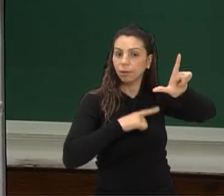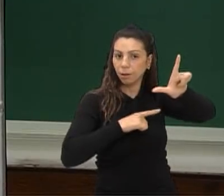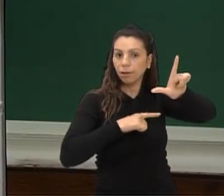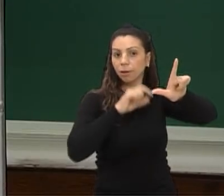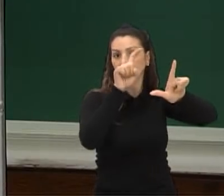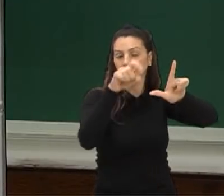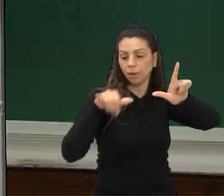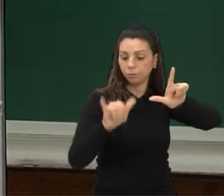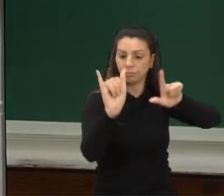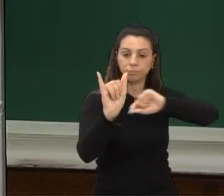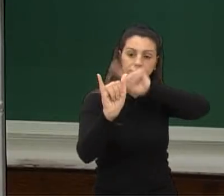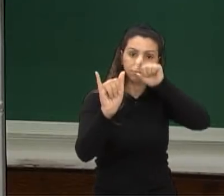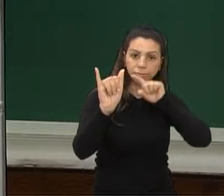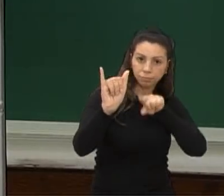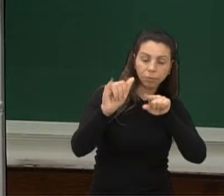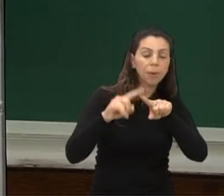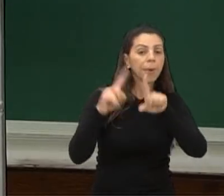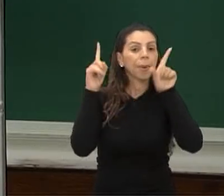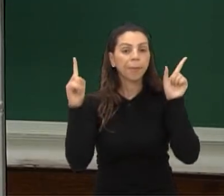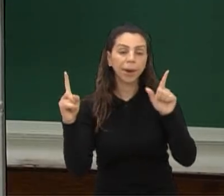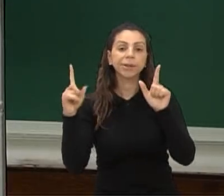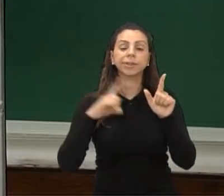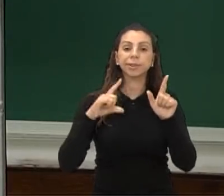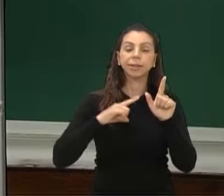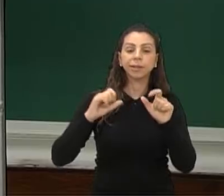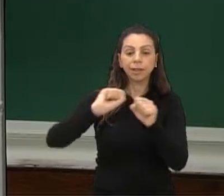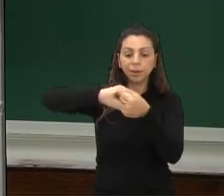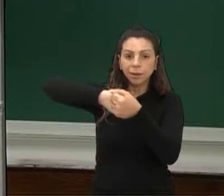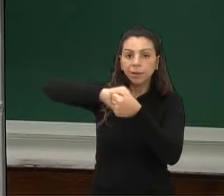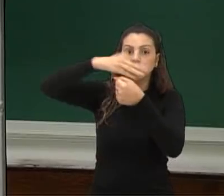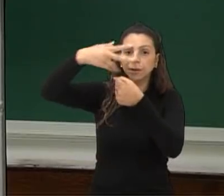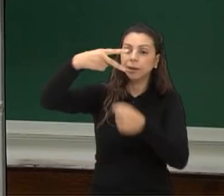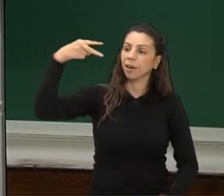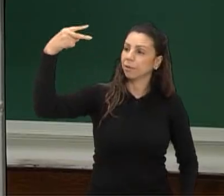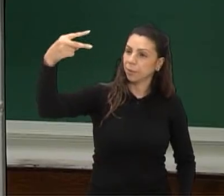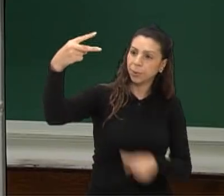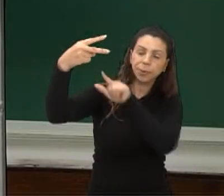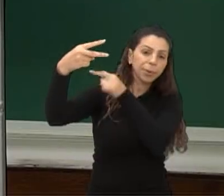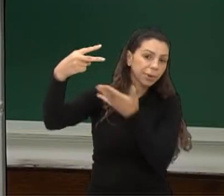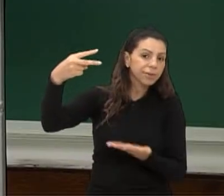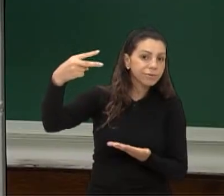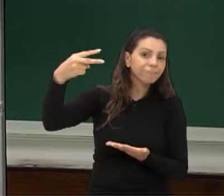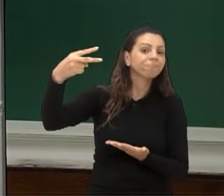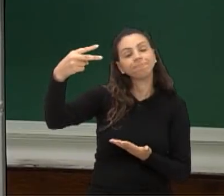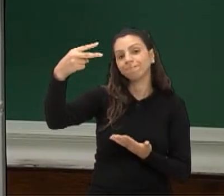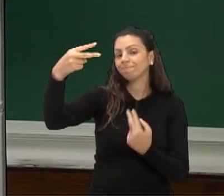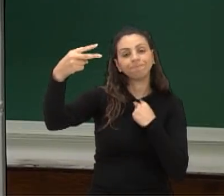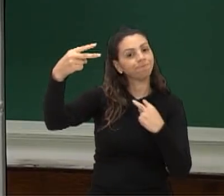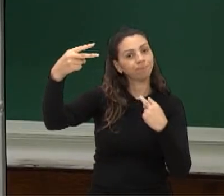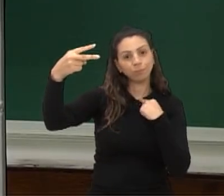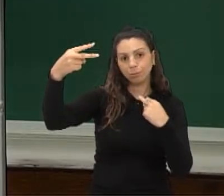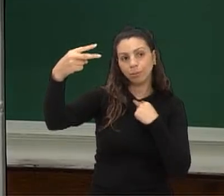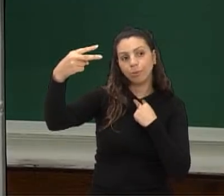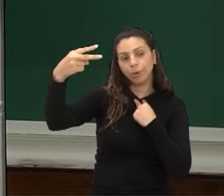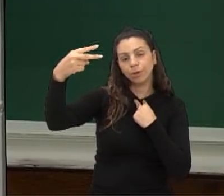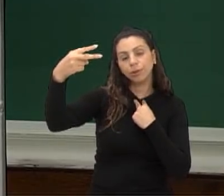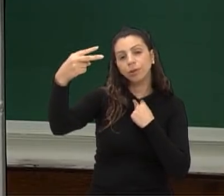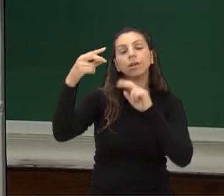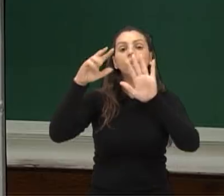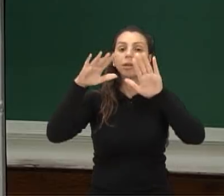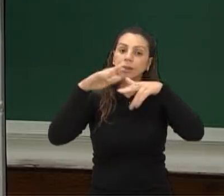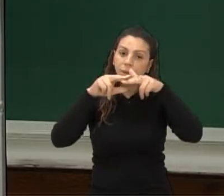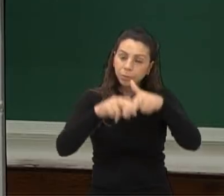1, aí sim ele seria do primeiro grau. Seria uma equação do primeiro grau, porque ele tem uma igualdade e